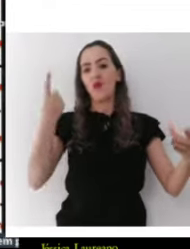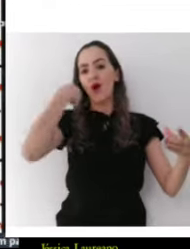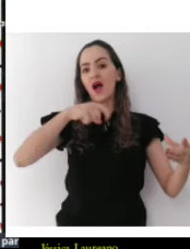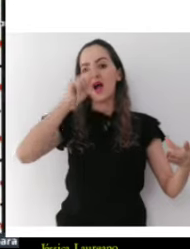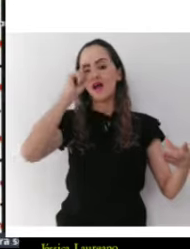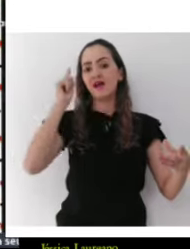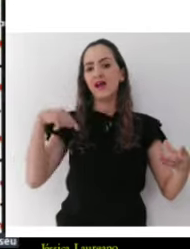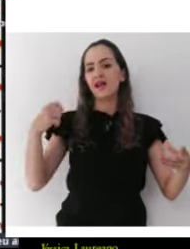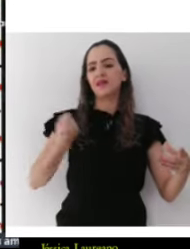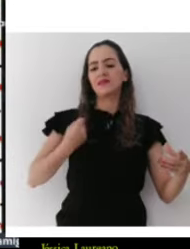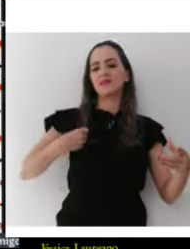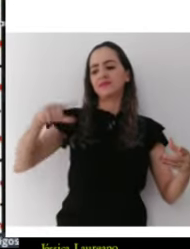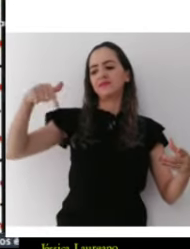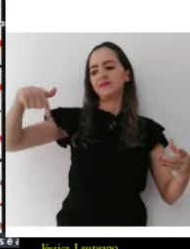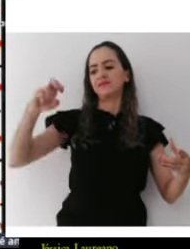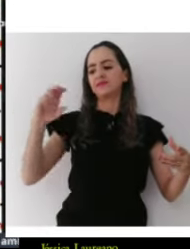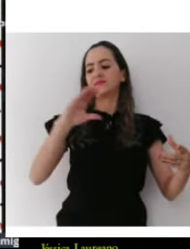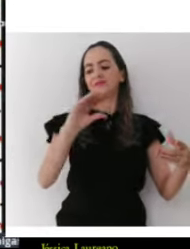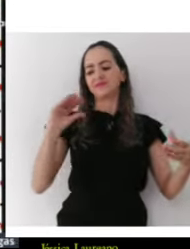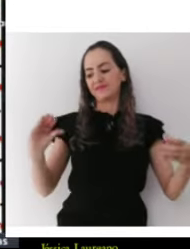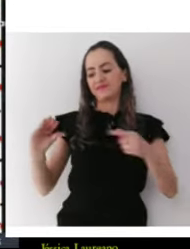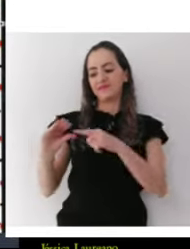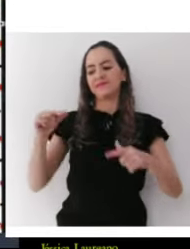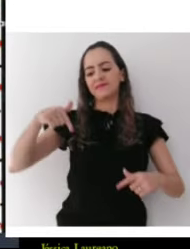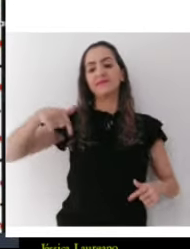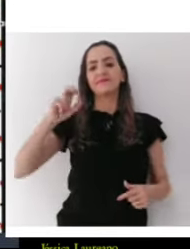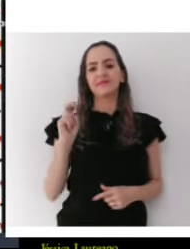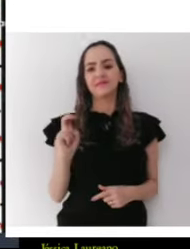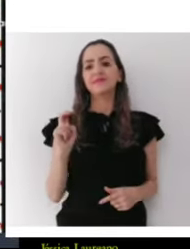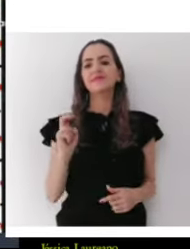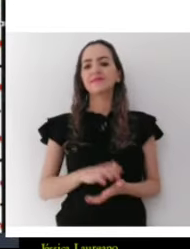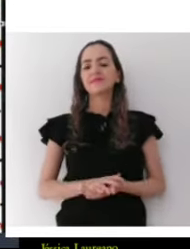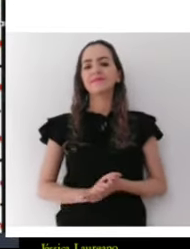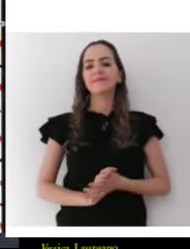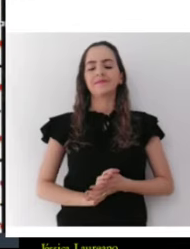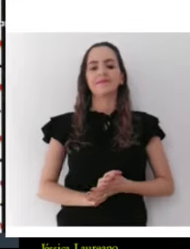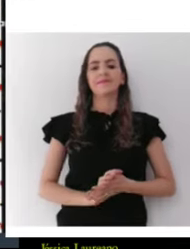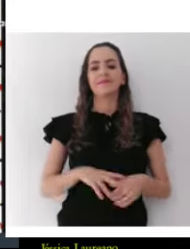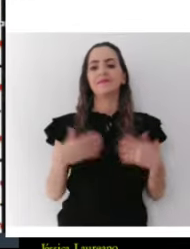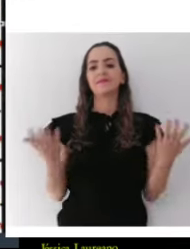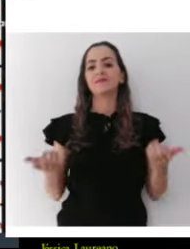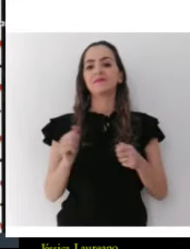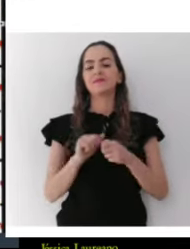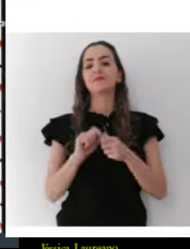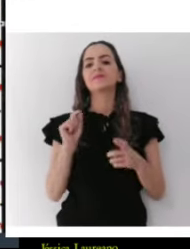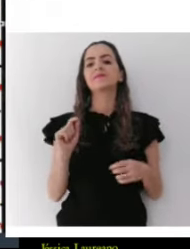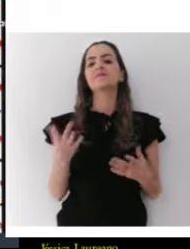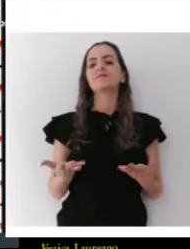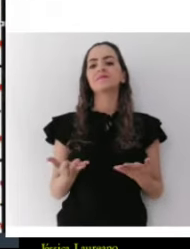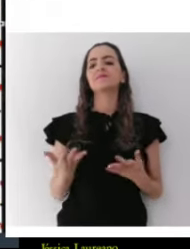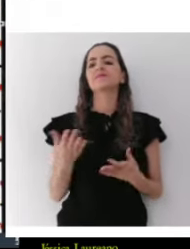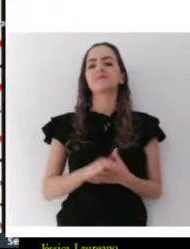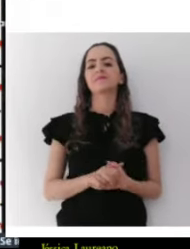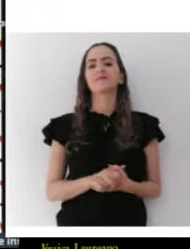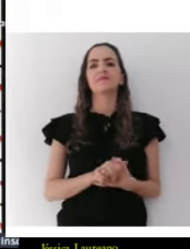por 75. Então, o que é que você vai fazer agora, Karen? Você vai fazer o quê? Você